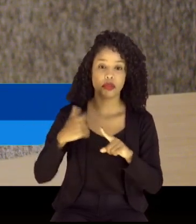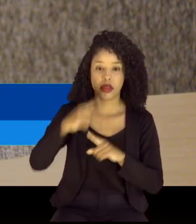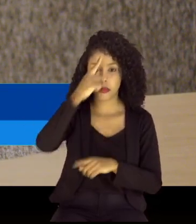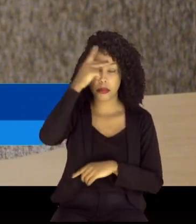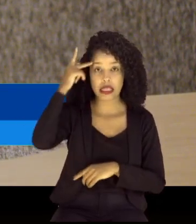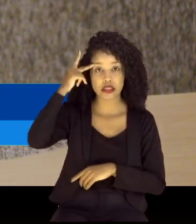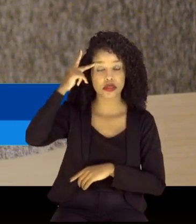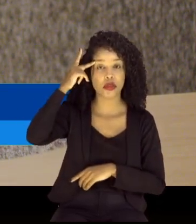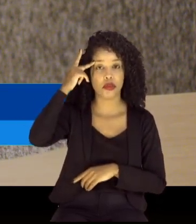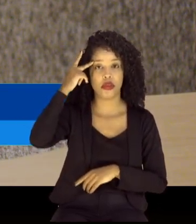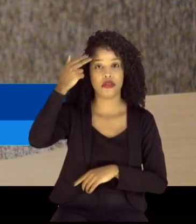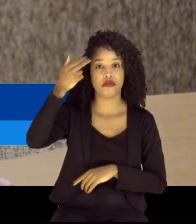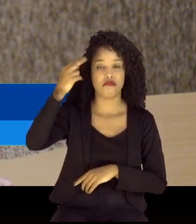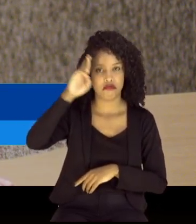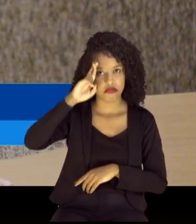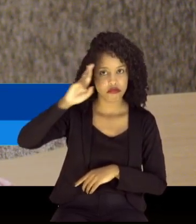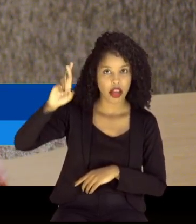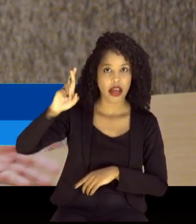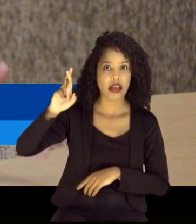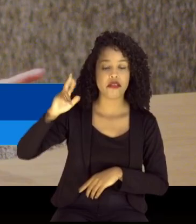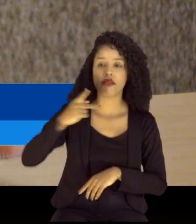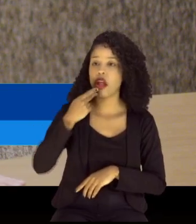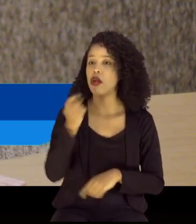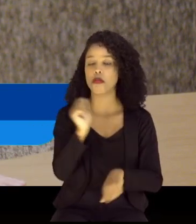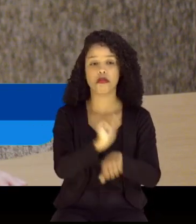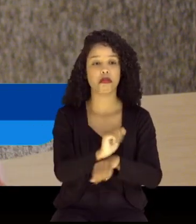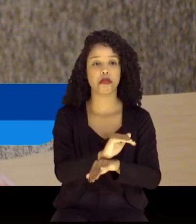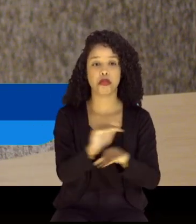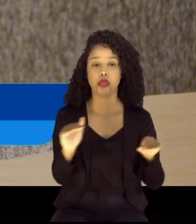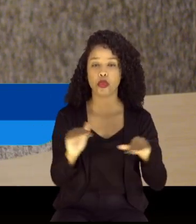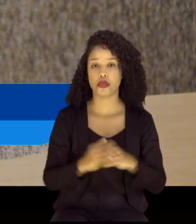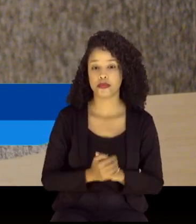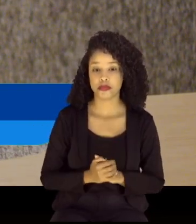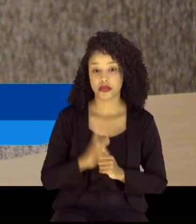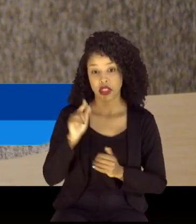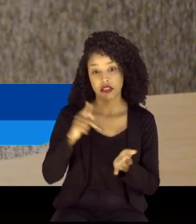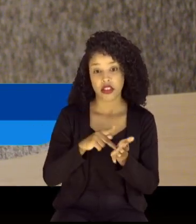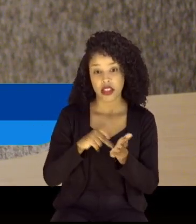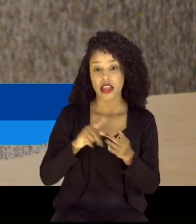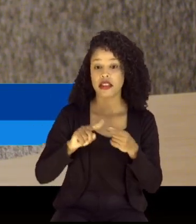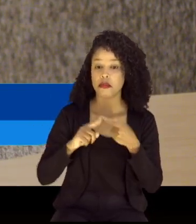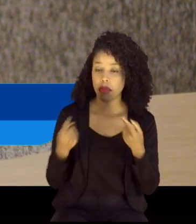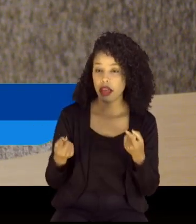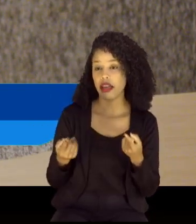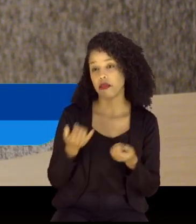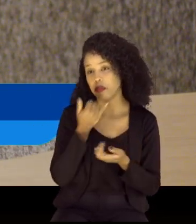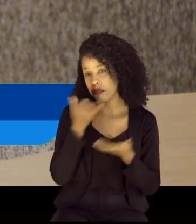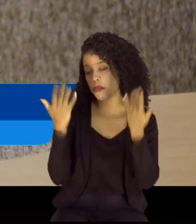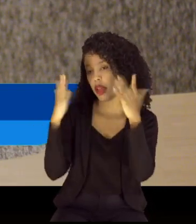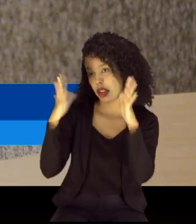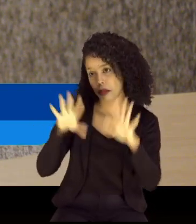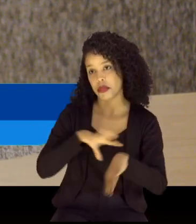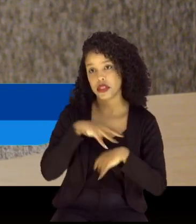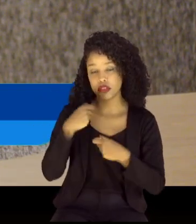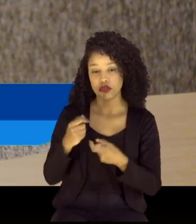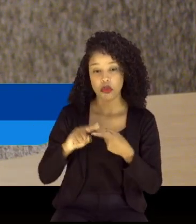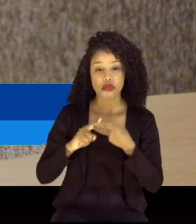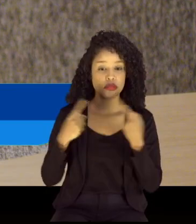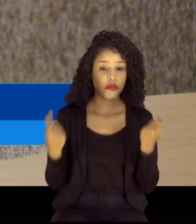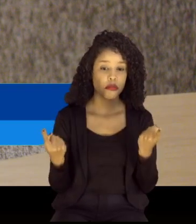já disseram agora, chega. Essa é a verdade. Mas por isso eu perdoo, parabenizo todo o esforço, mas perdoo